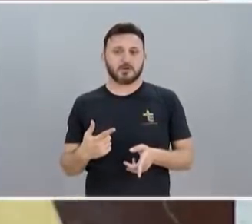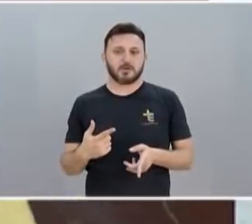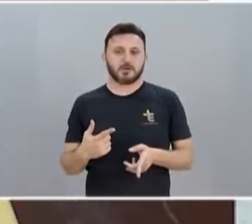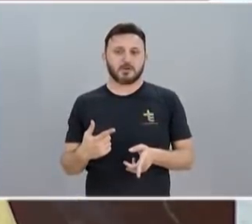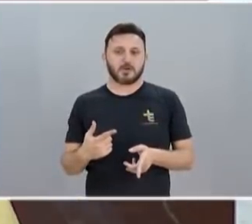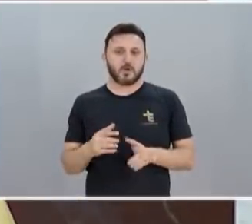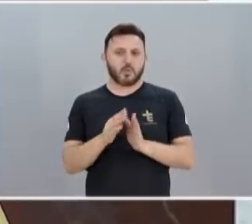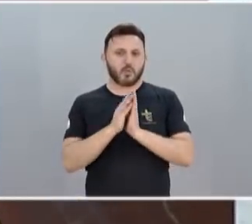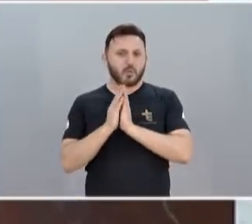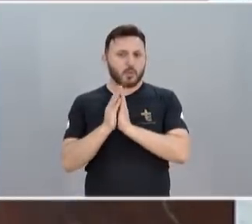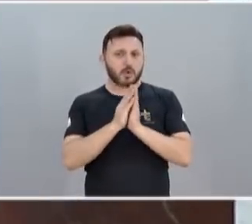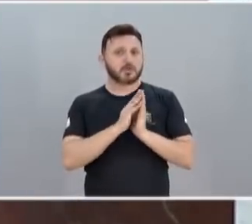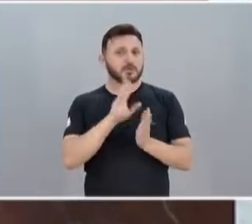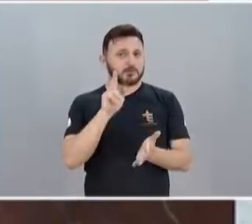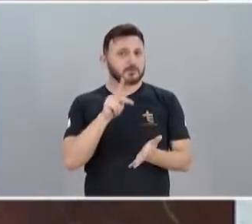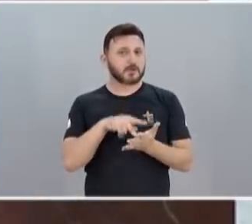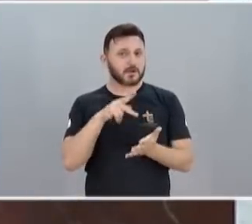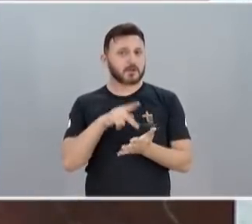a oração é real.